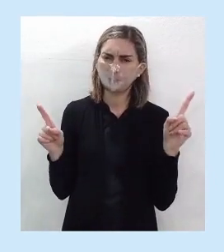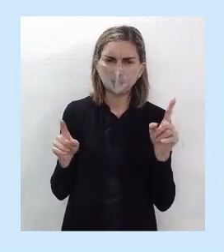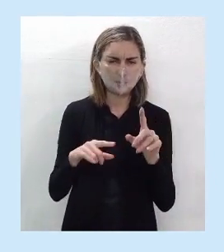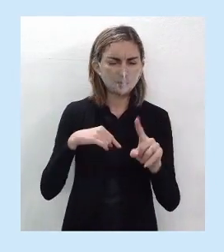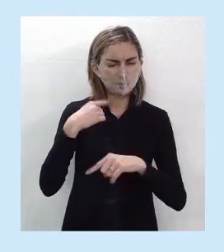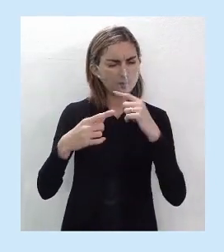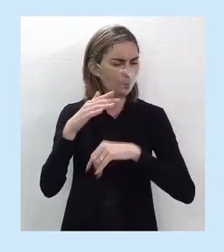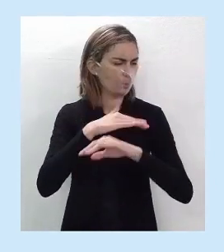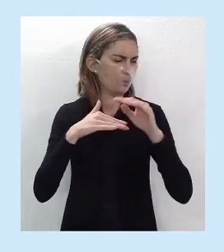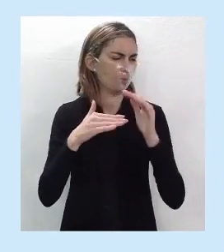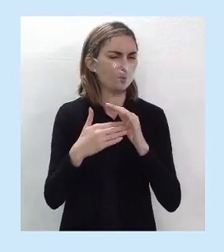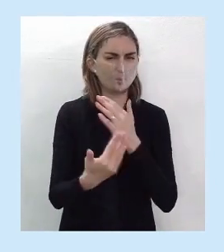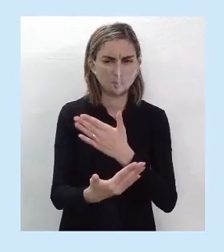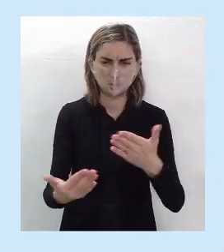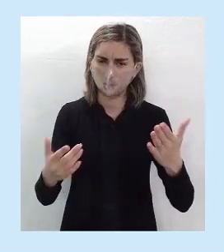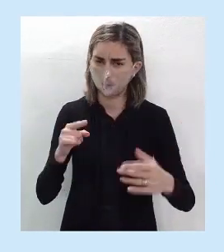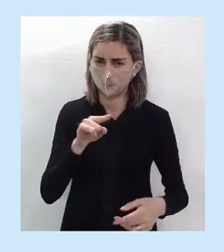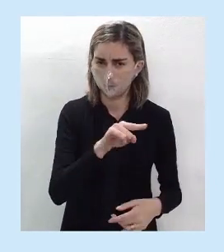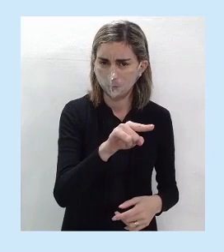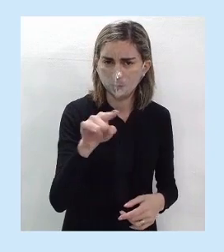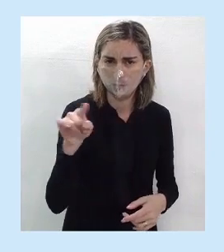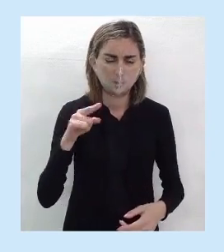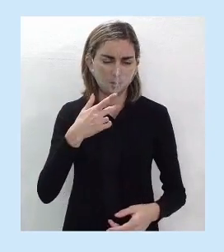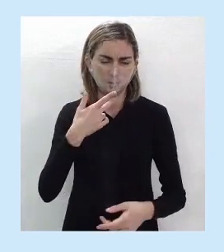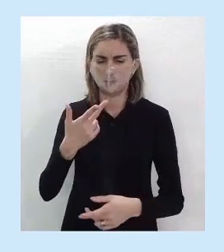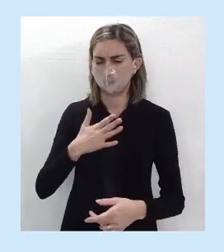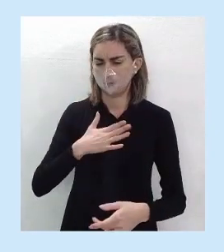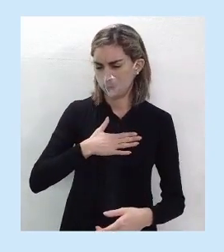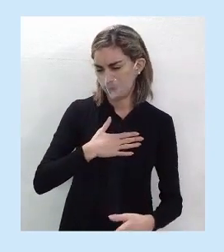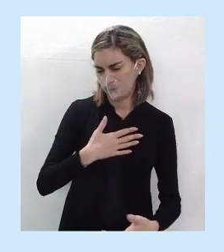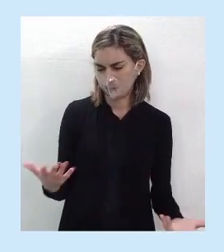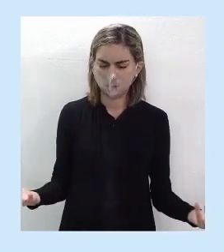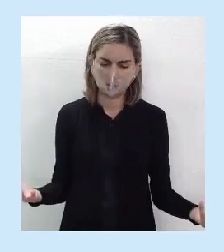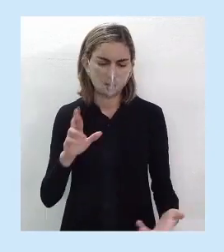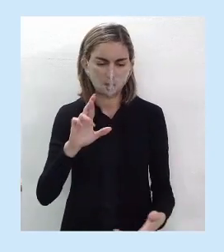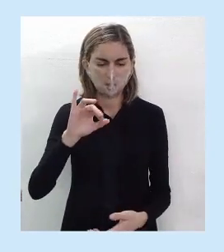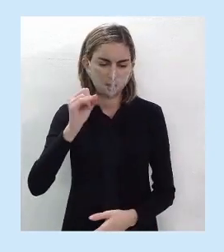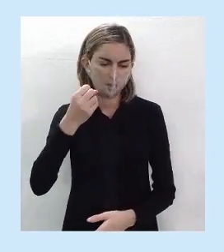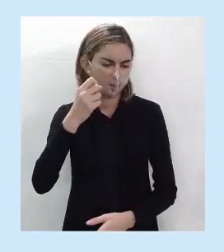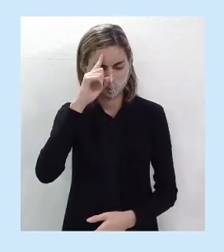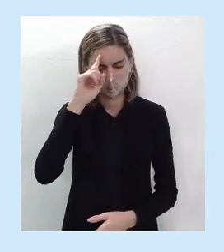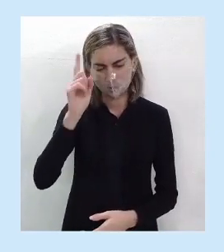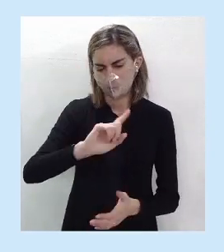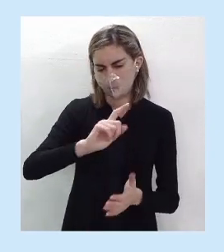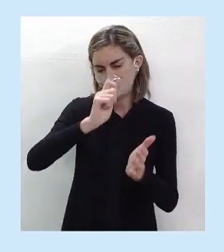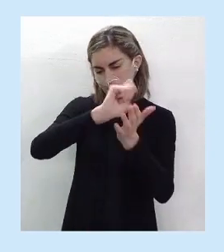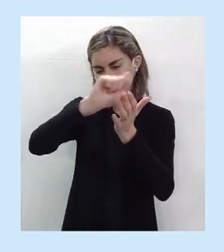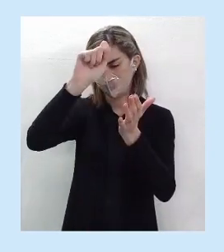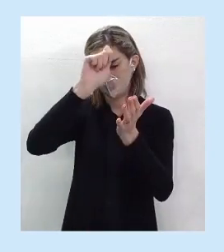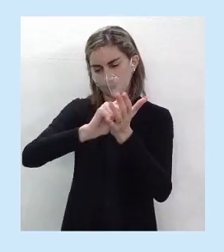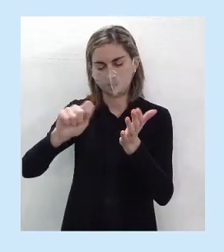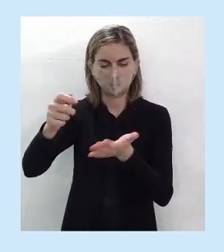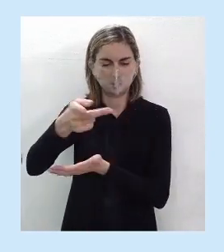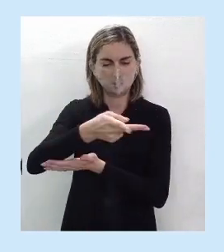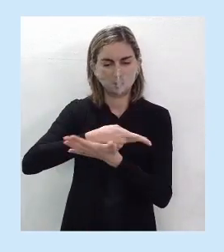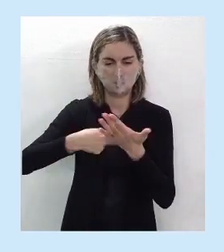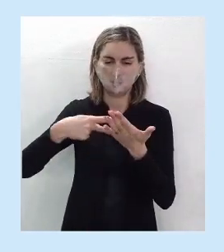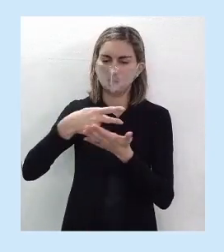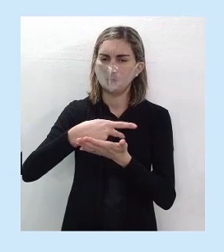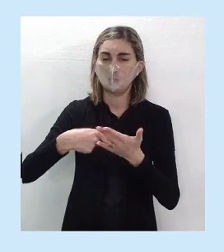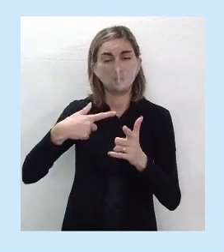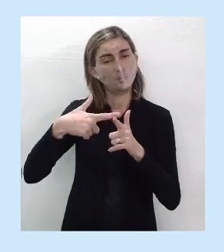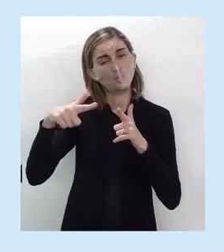Mas, se depois de tudo isso, você disse assim para mim, Raíssa, mas eu não sei escrever poema.